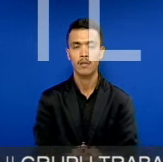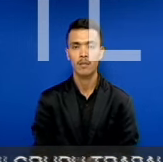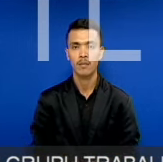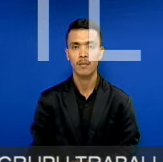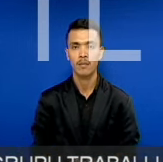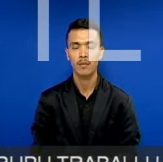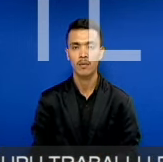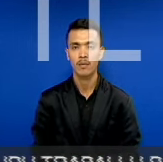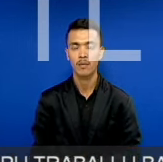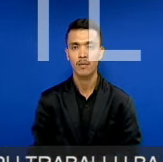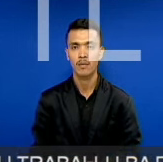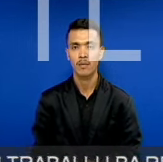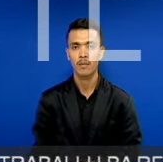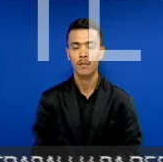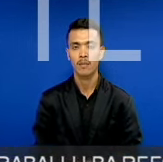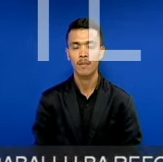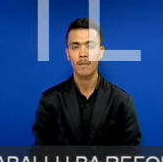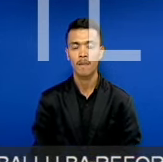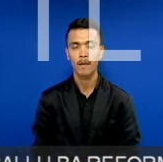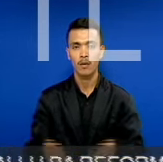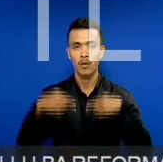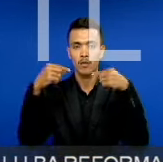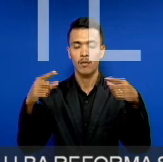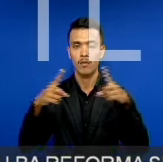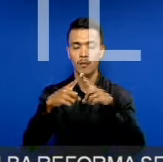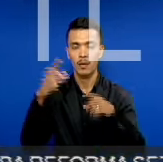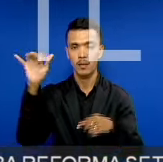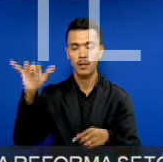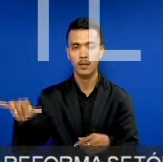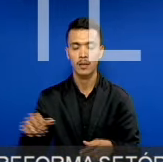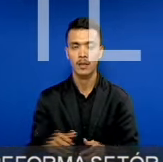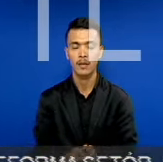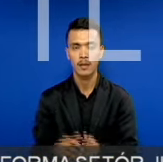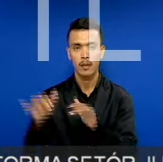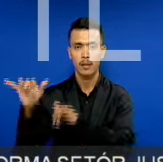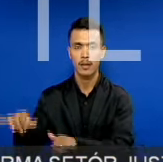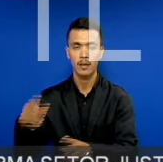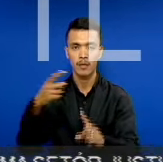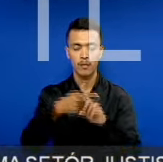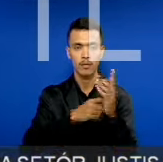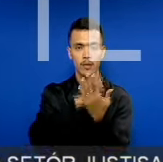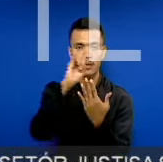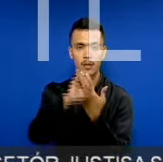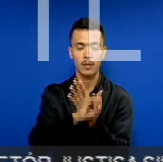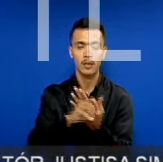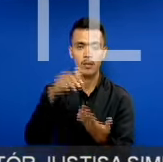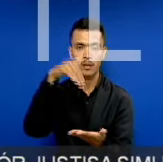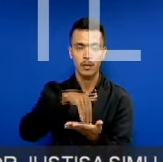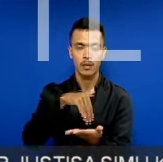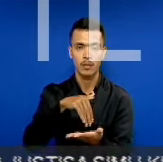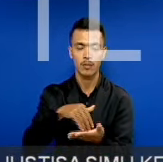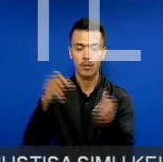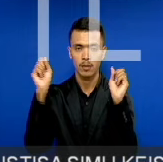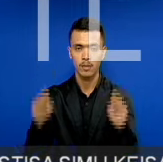halo a gabinete ne recolha haruka basira ida neve sira hela ia janeiro ne lara ne hela estuda documento ser ne persira